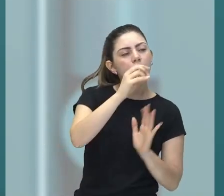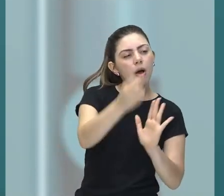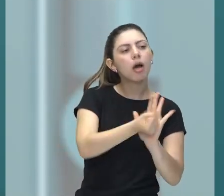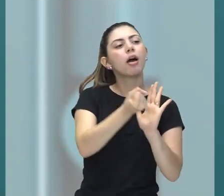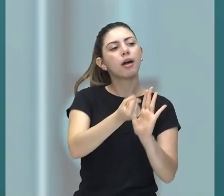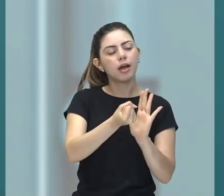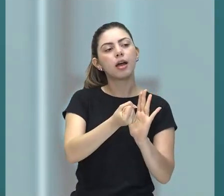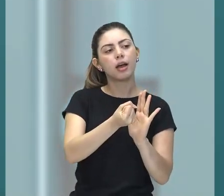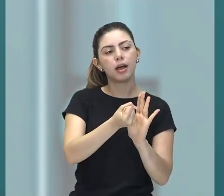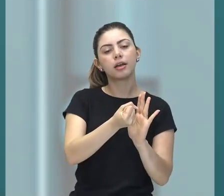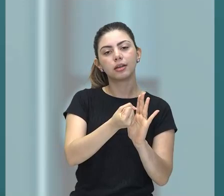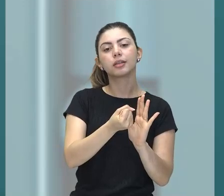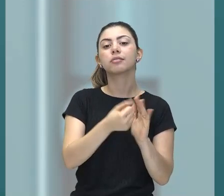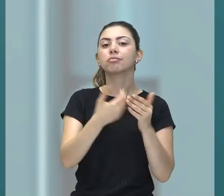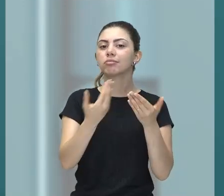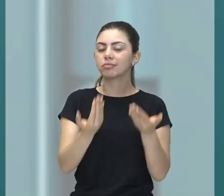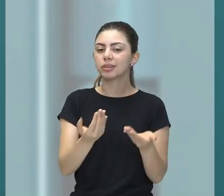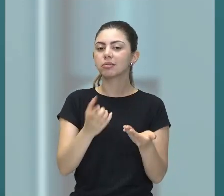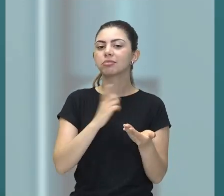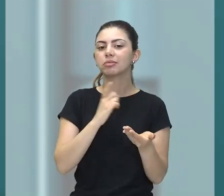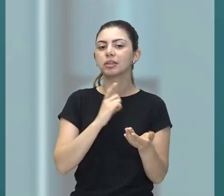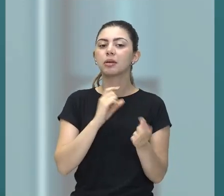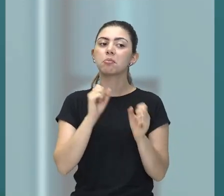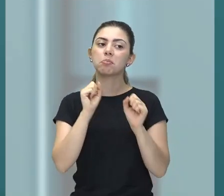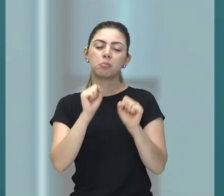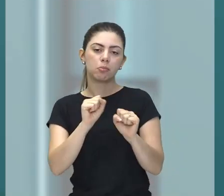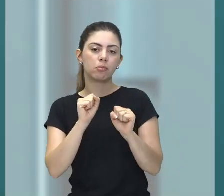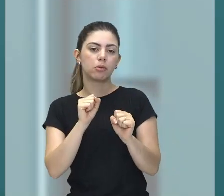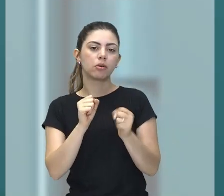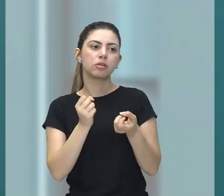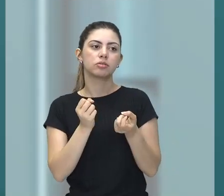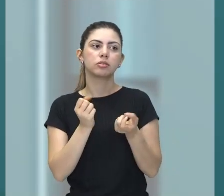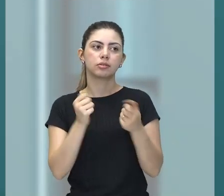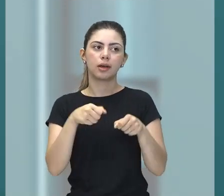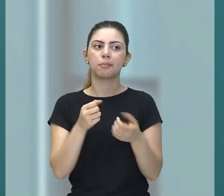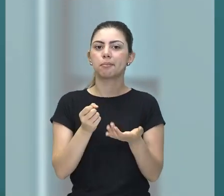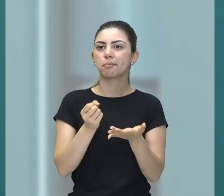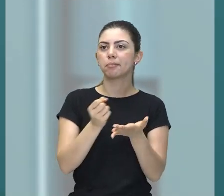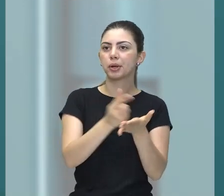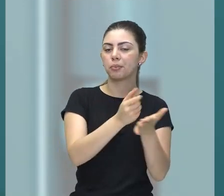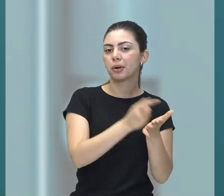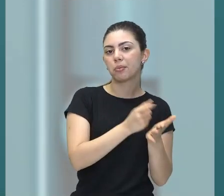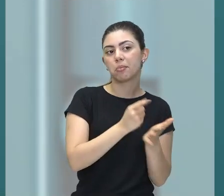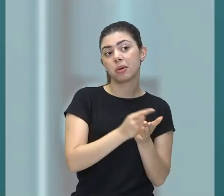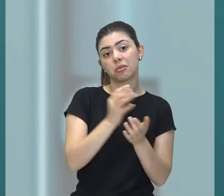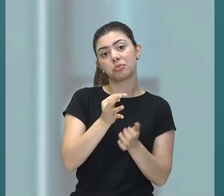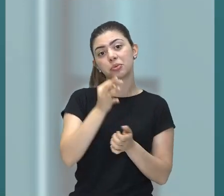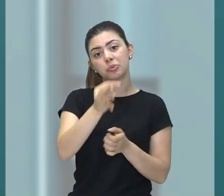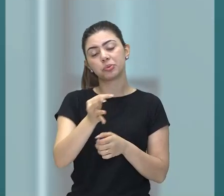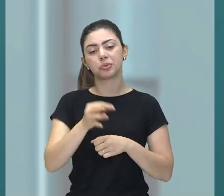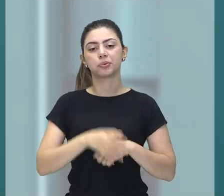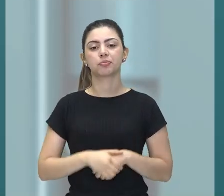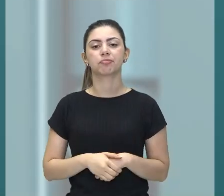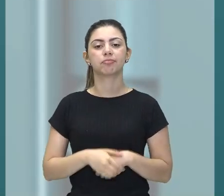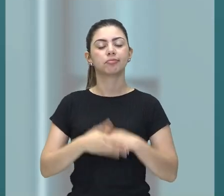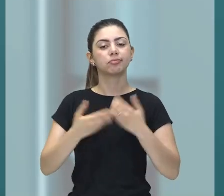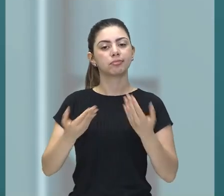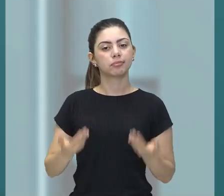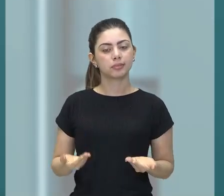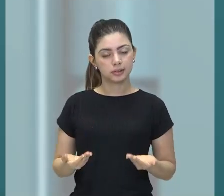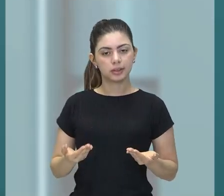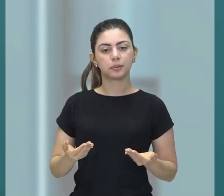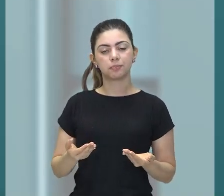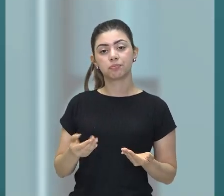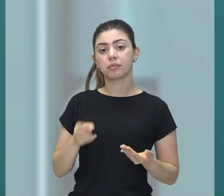vai ter todos os efeitos daquele merchandising, né? Então, consequentemente, o cara que